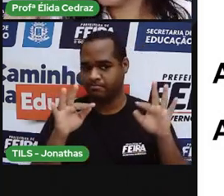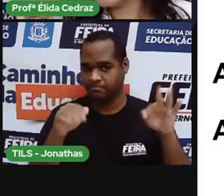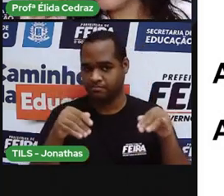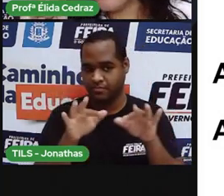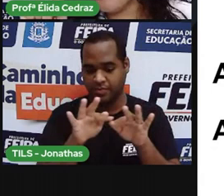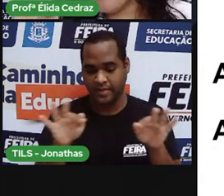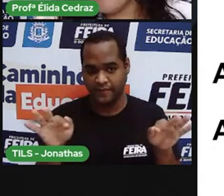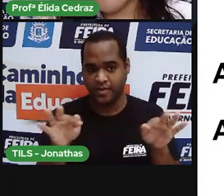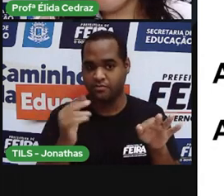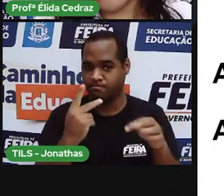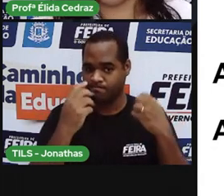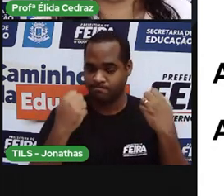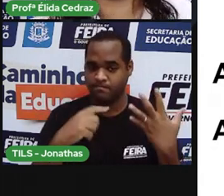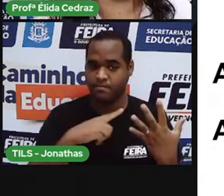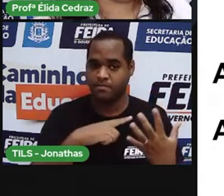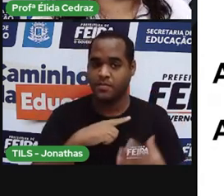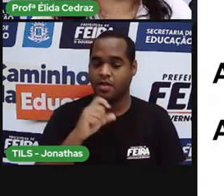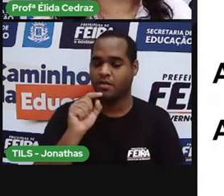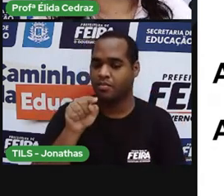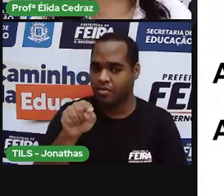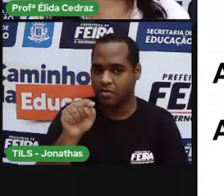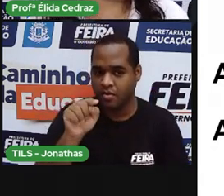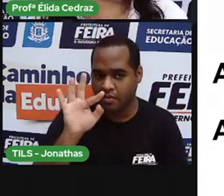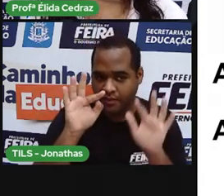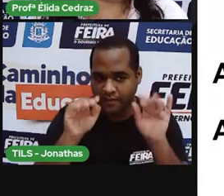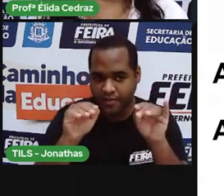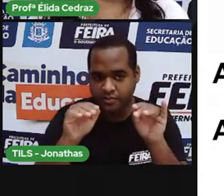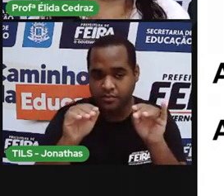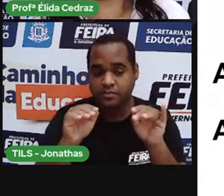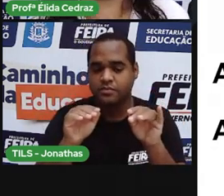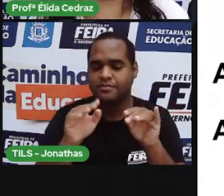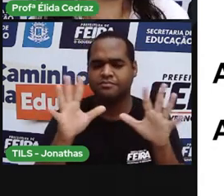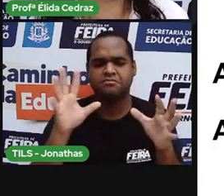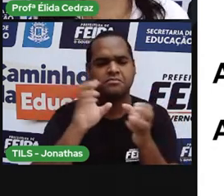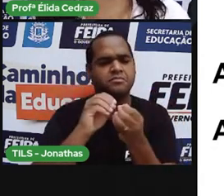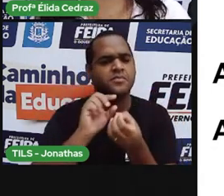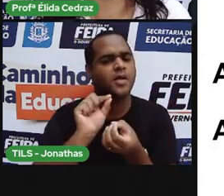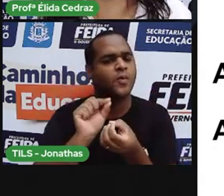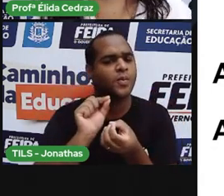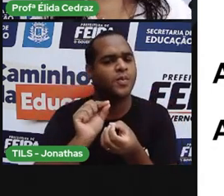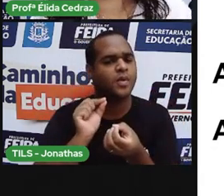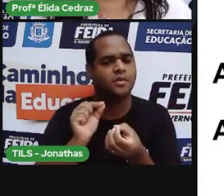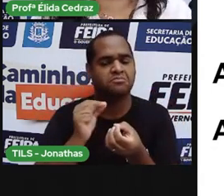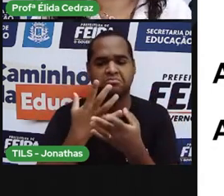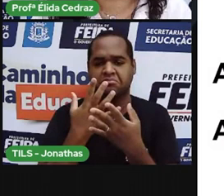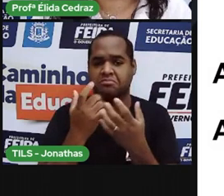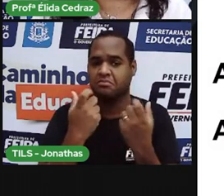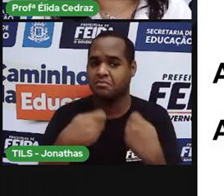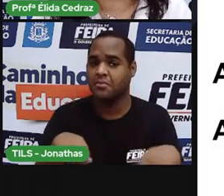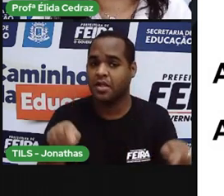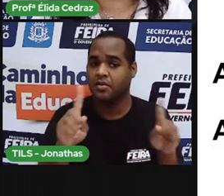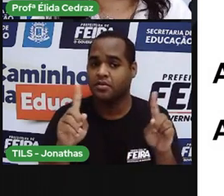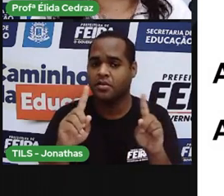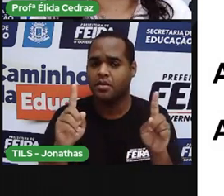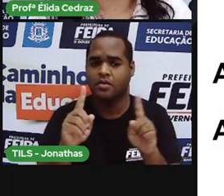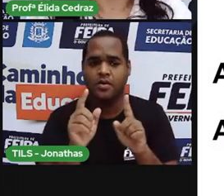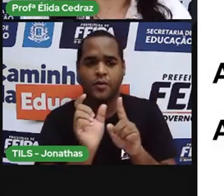frase tem um ponto final. Isso significa que ali não precisa do